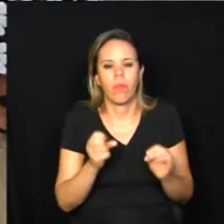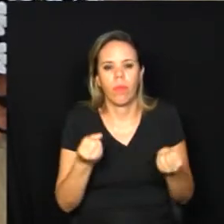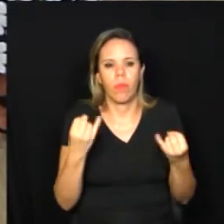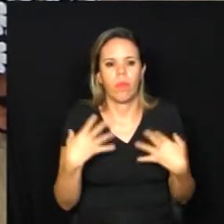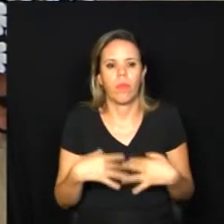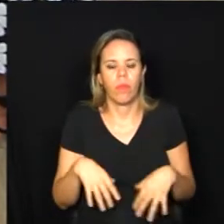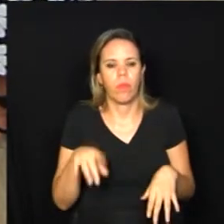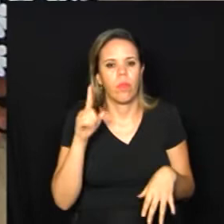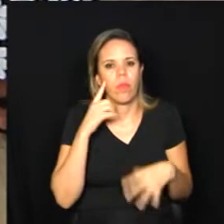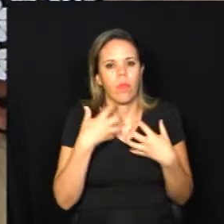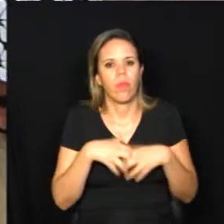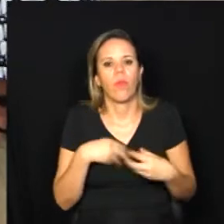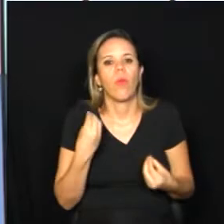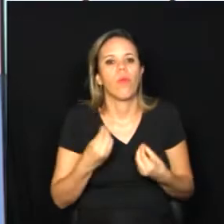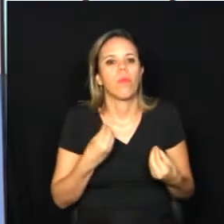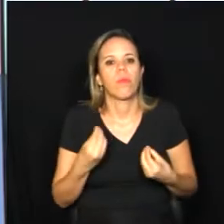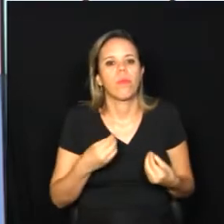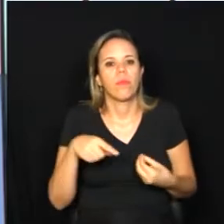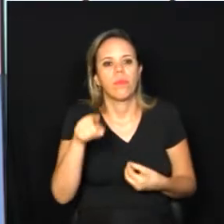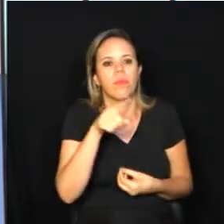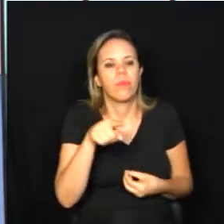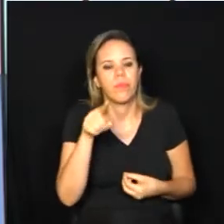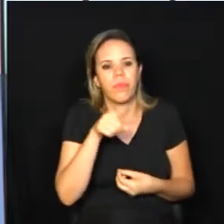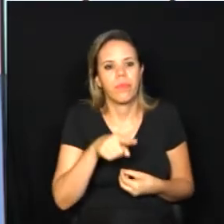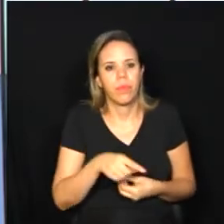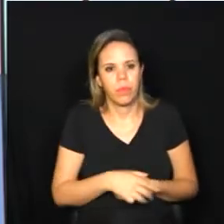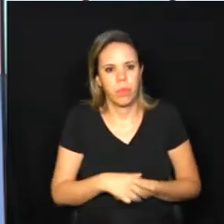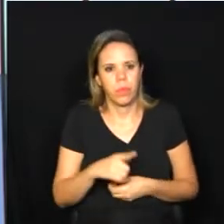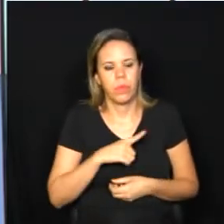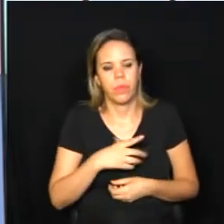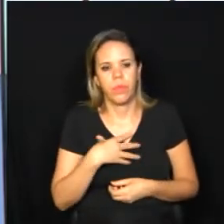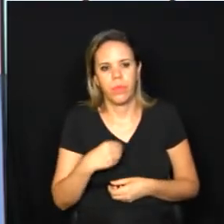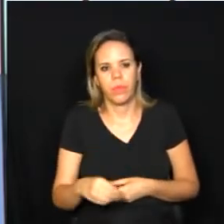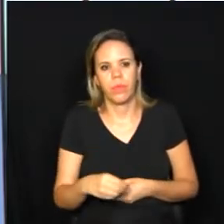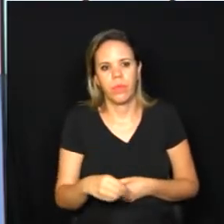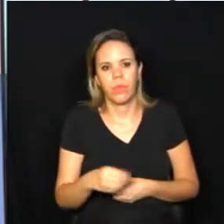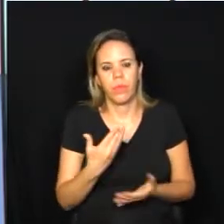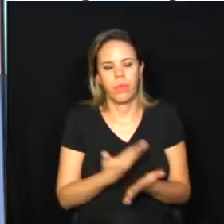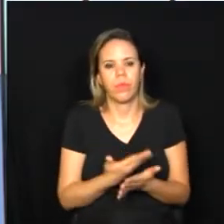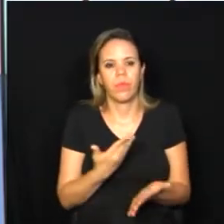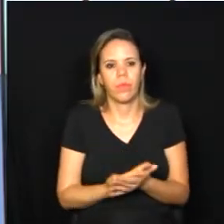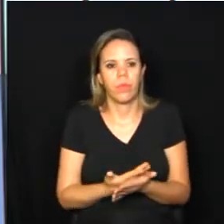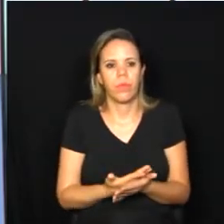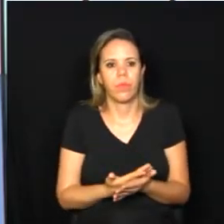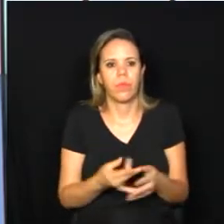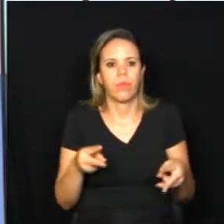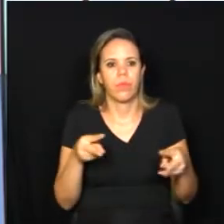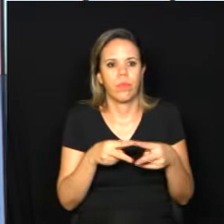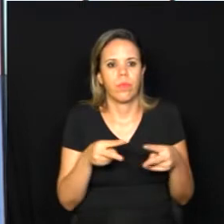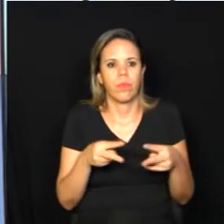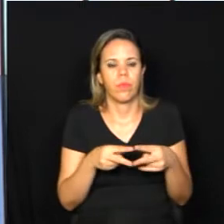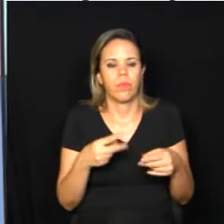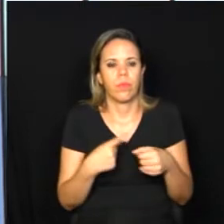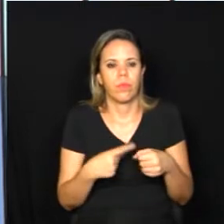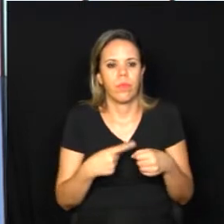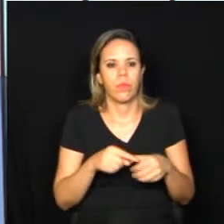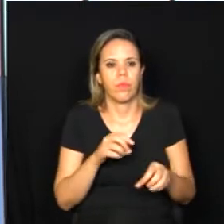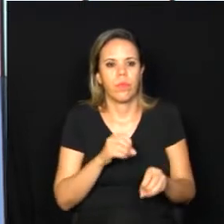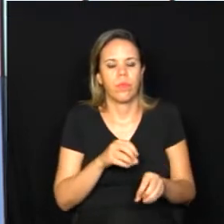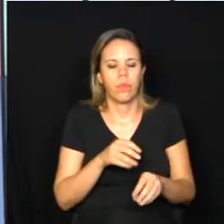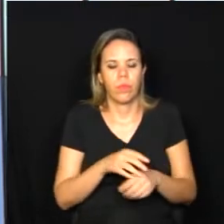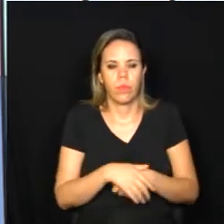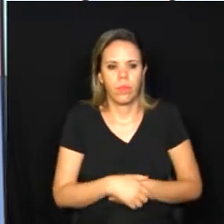inclusive, esse funcionamento. Olha só, você que tem o filho ou você que estuda na rede municipal de educação